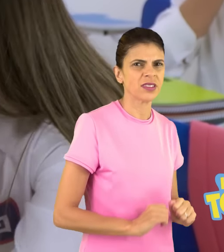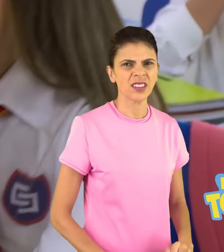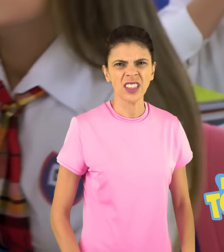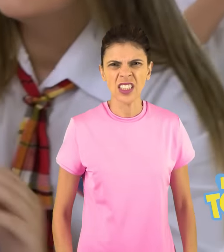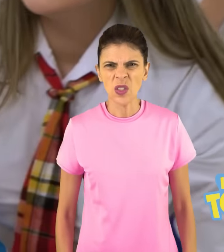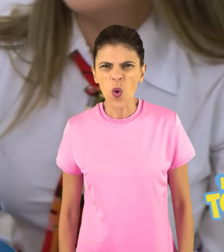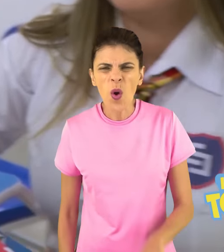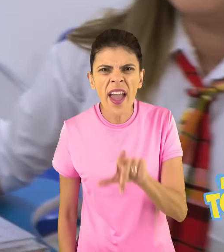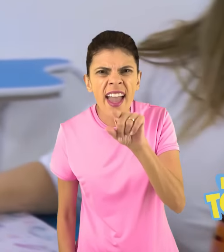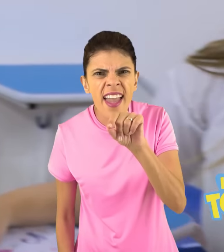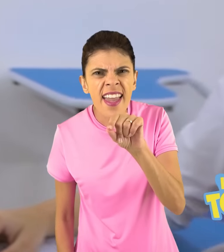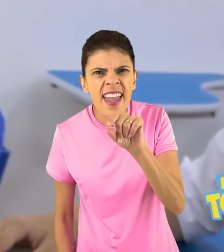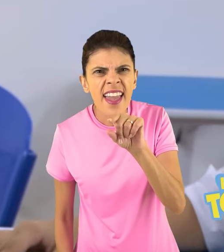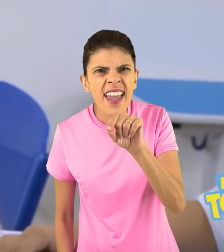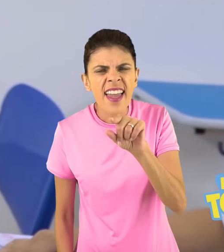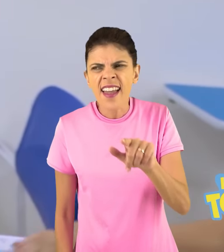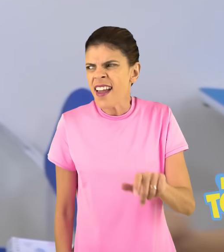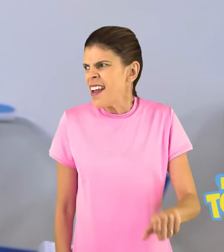O quê?